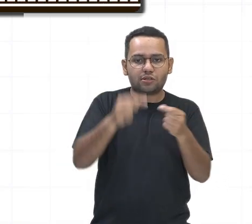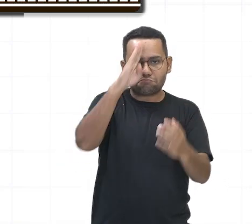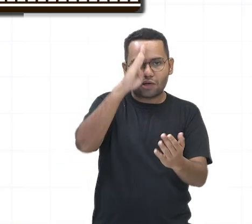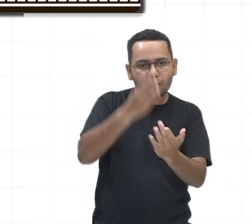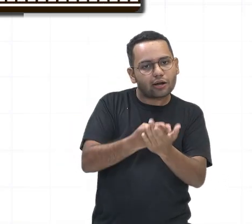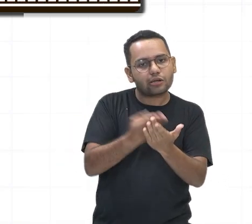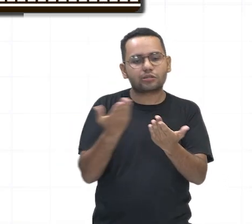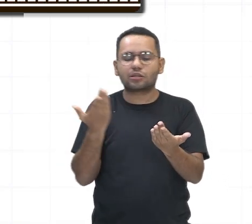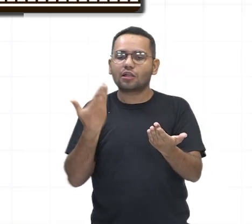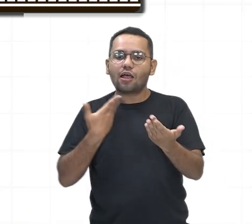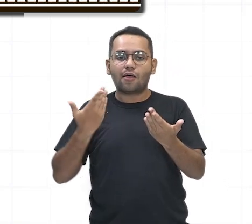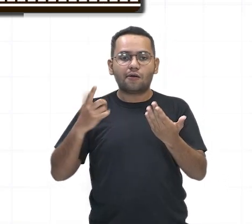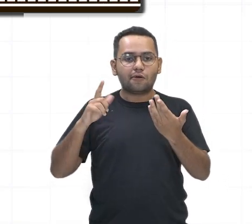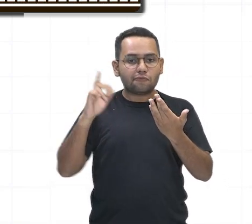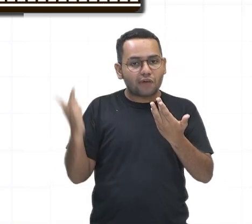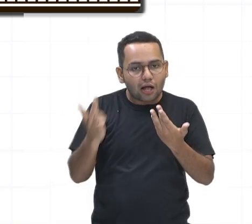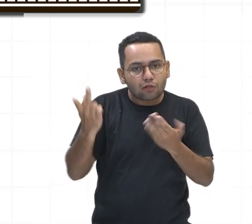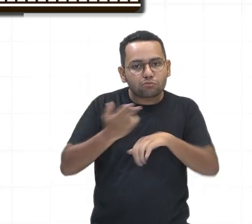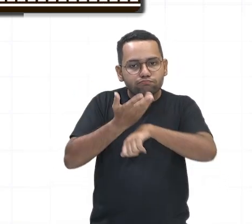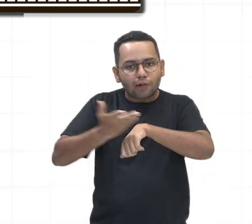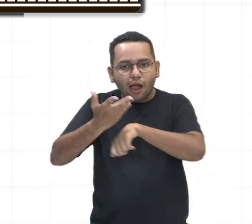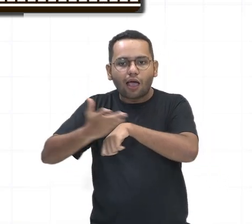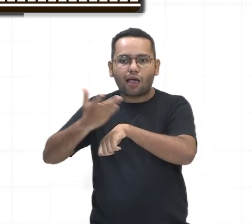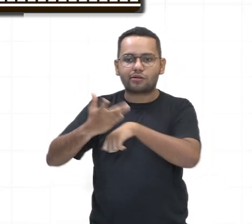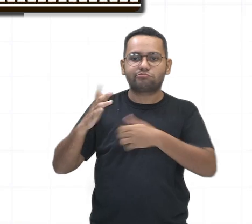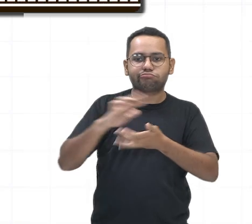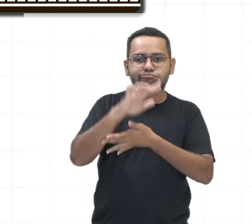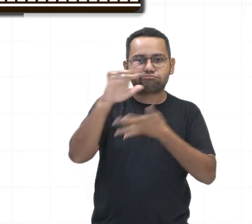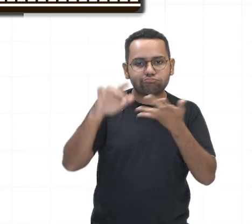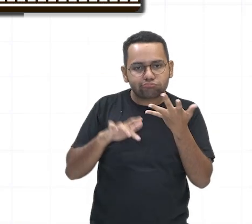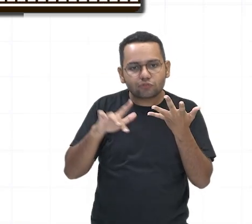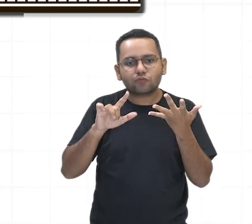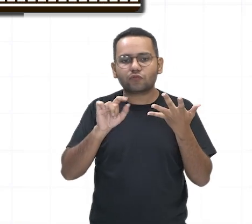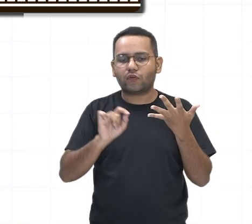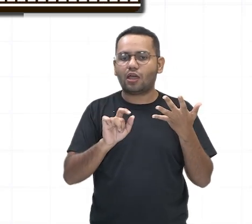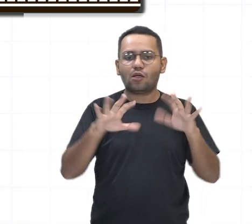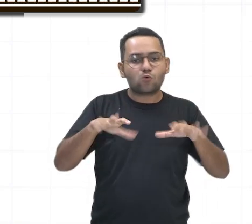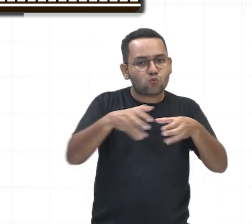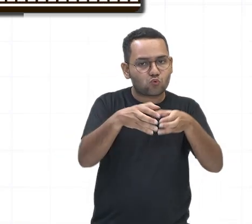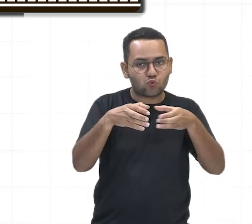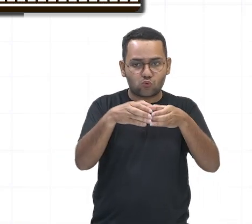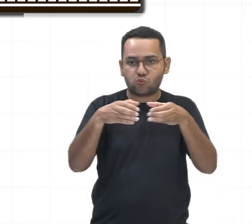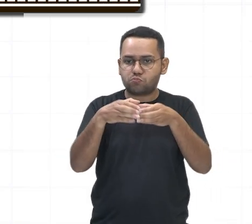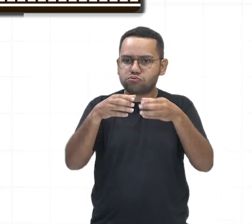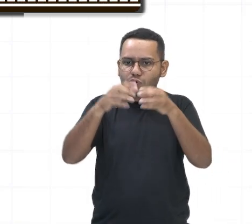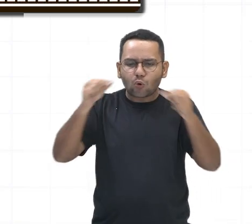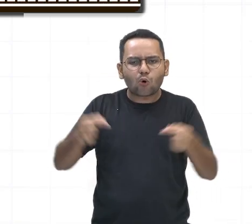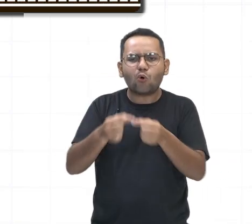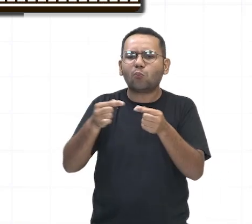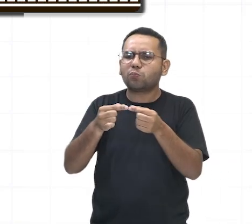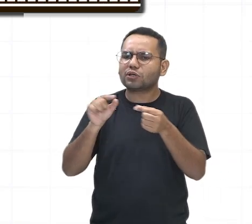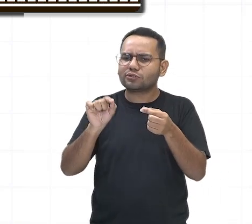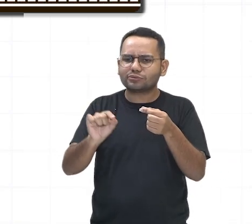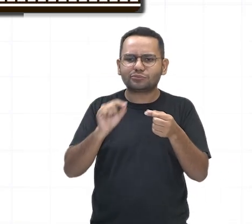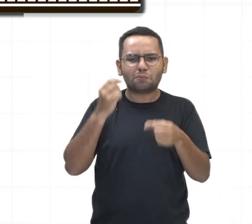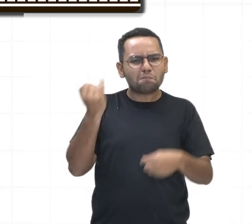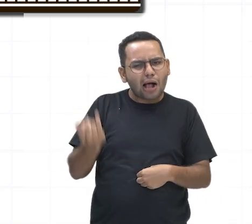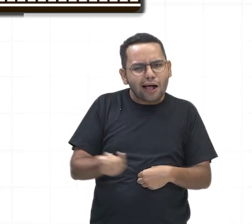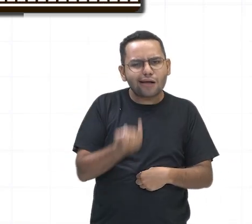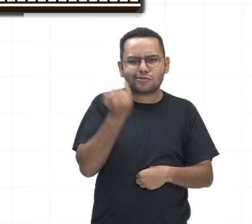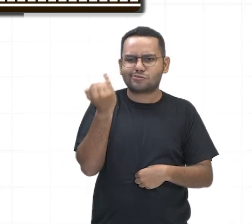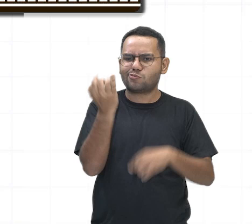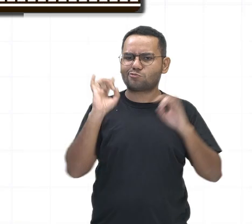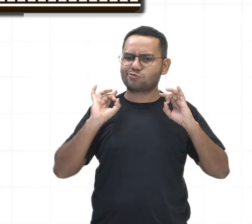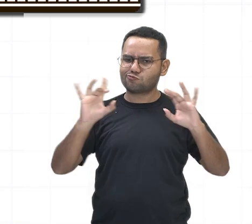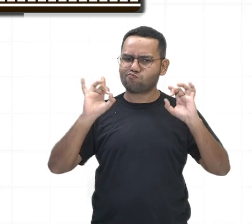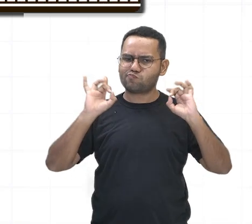interessante. Tanto o indivíduo quanto a comunidade é conectado com o sagrado, com a natureza e com o